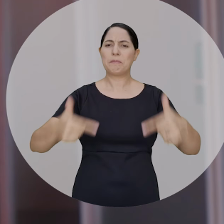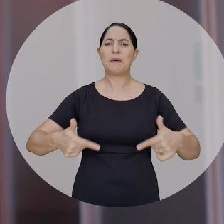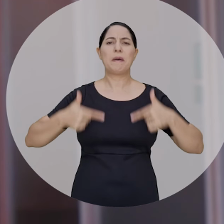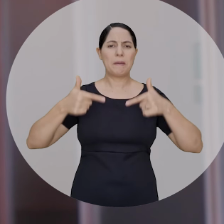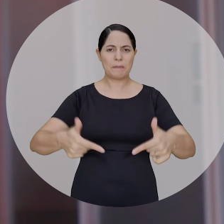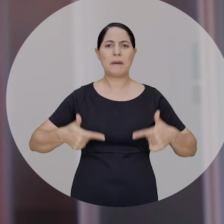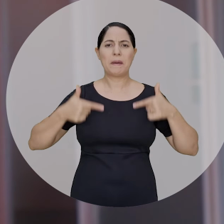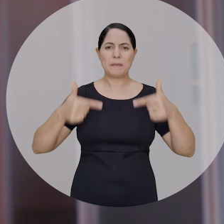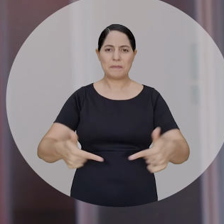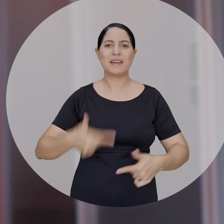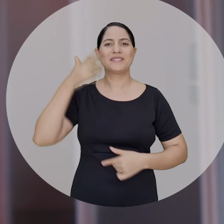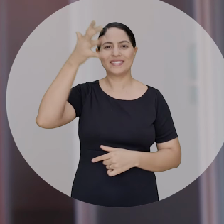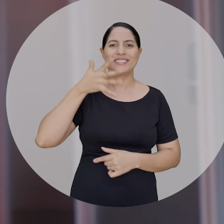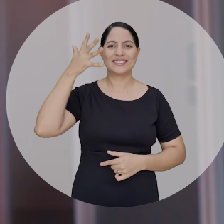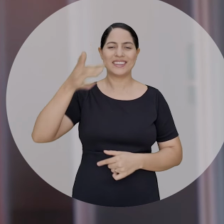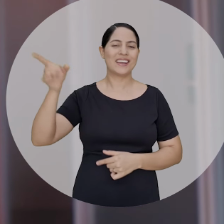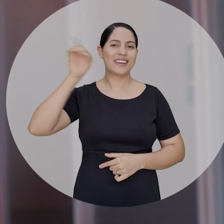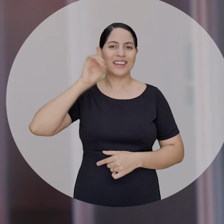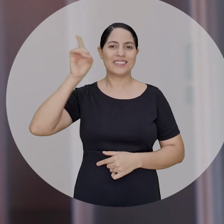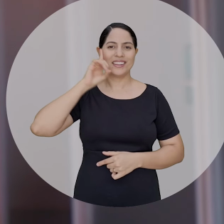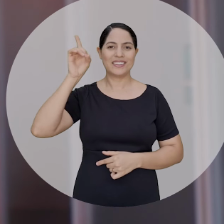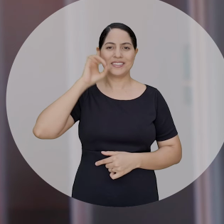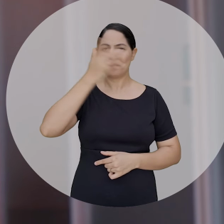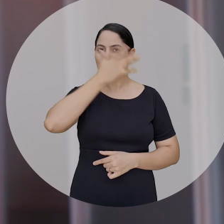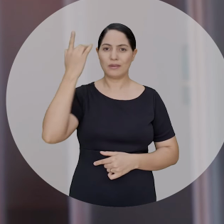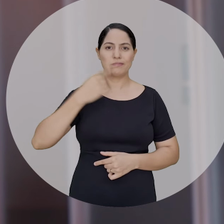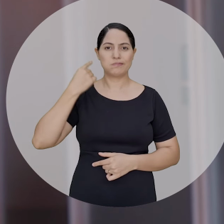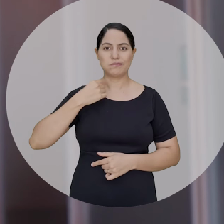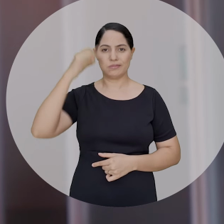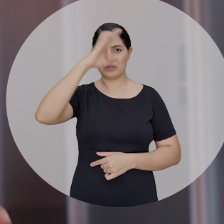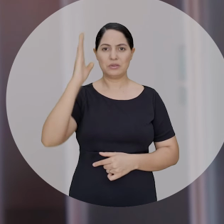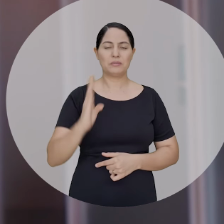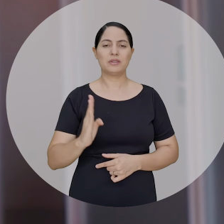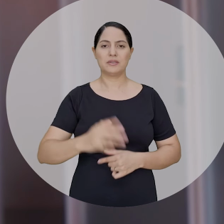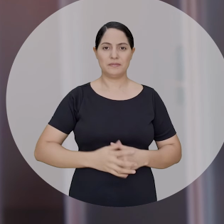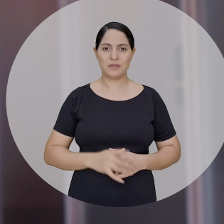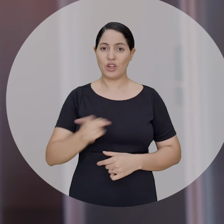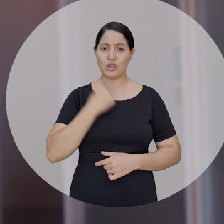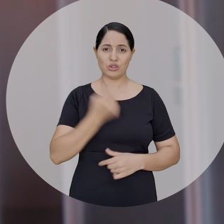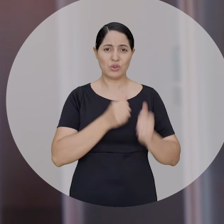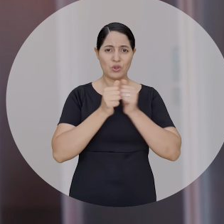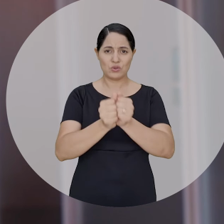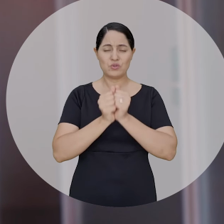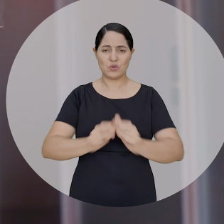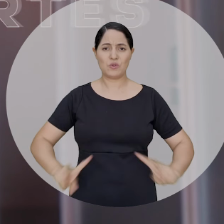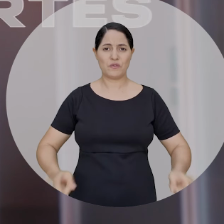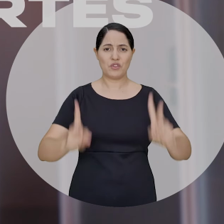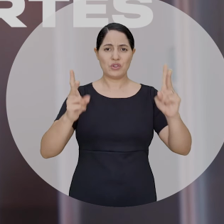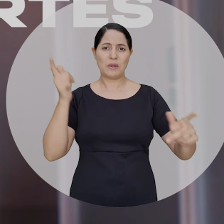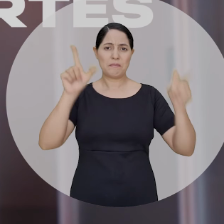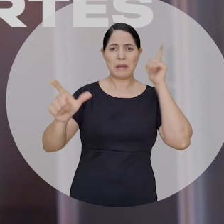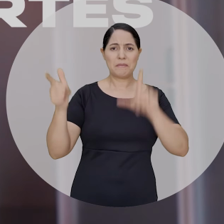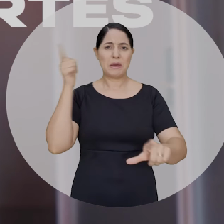as palavras de cada advogada e advogado desse país. Vamos juntos por mais vitórias e conquistas, porque unidos